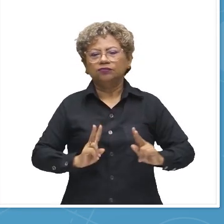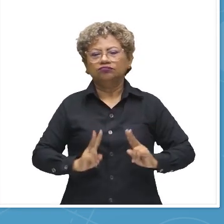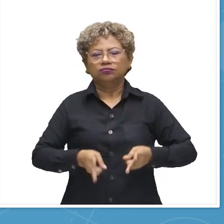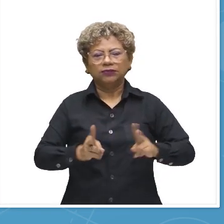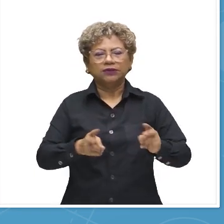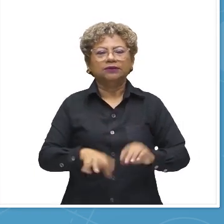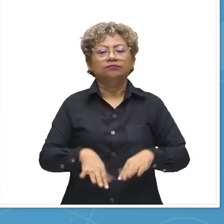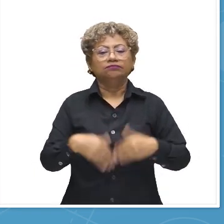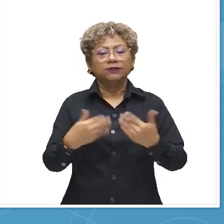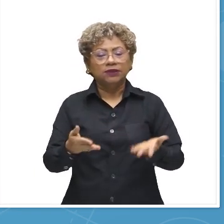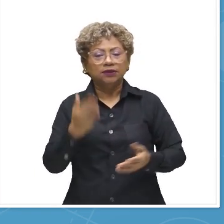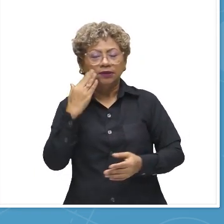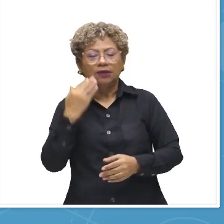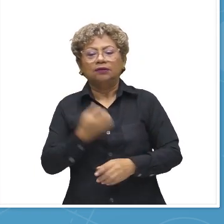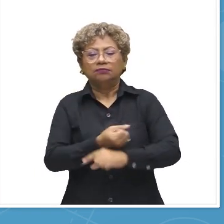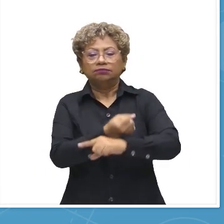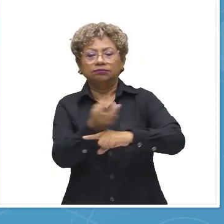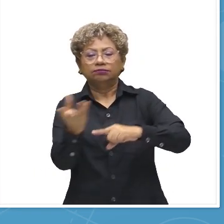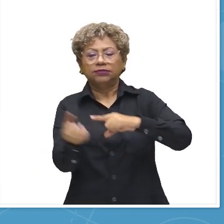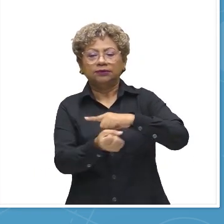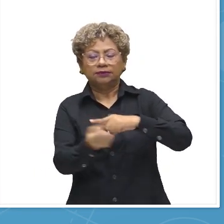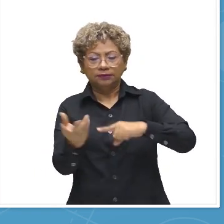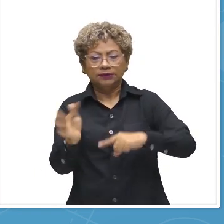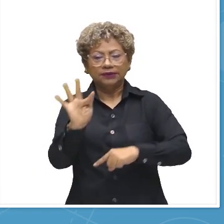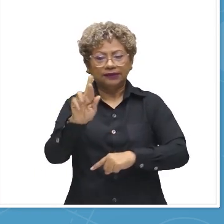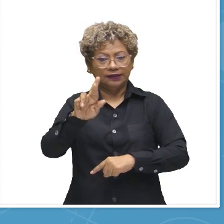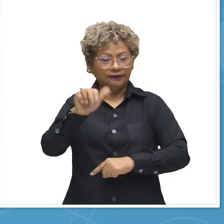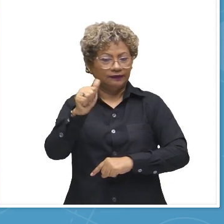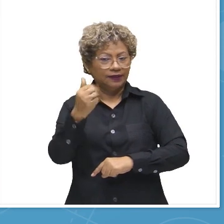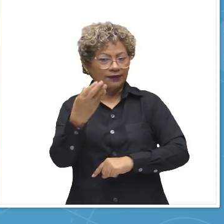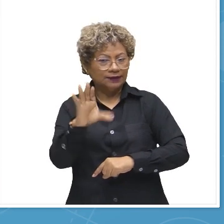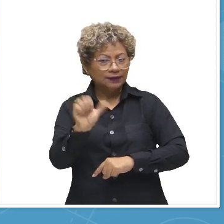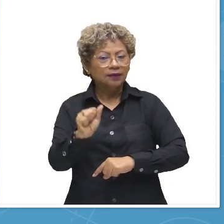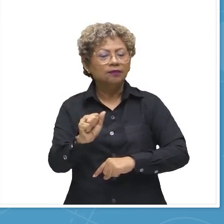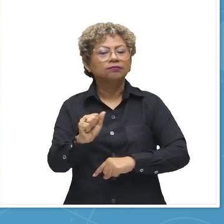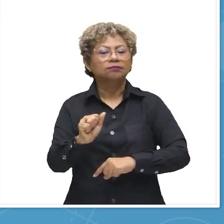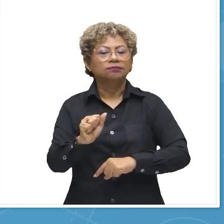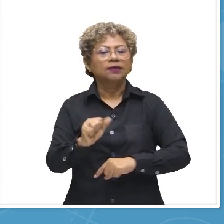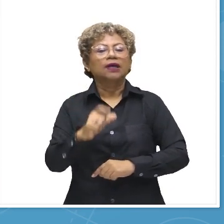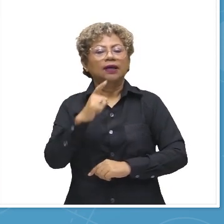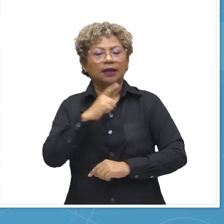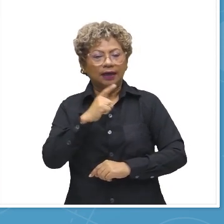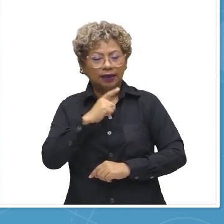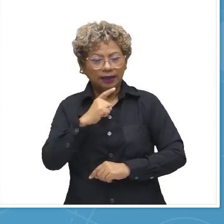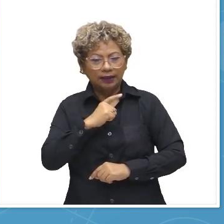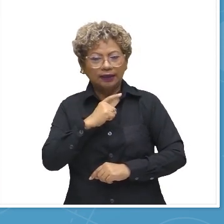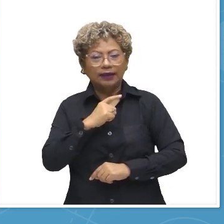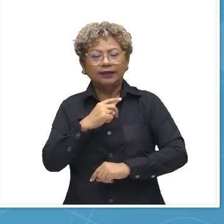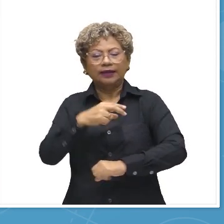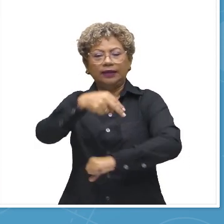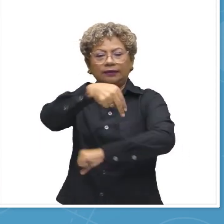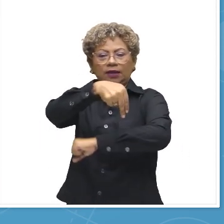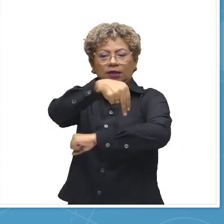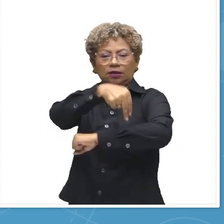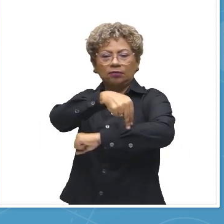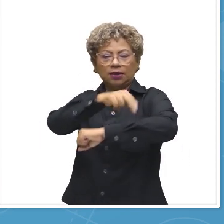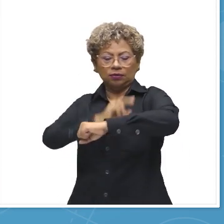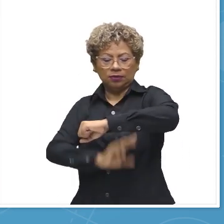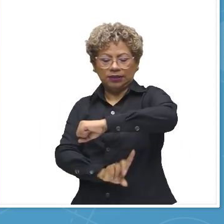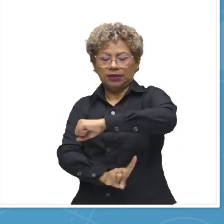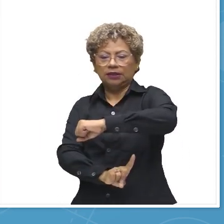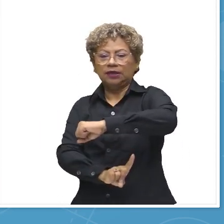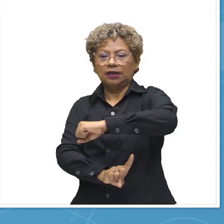que representam essas três situações têm numeradores e denominadores iguais ou diferentes.